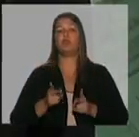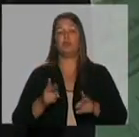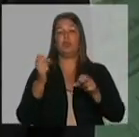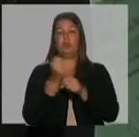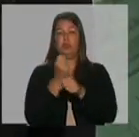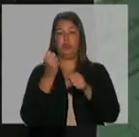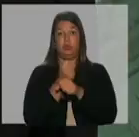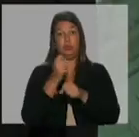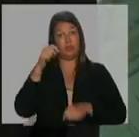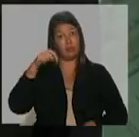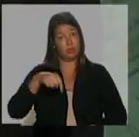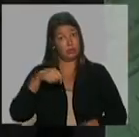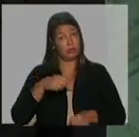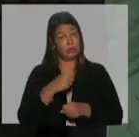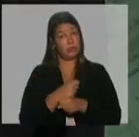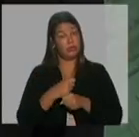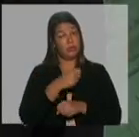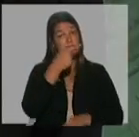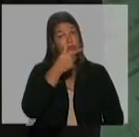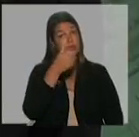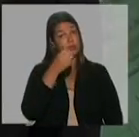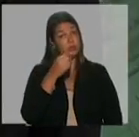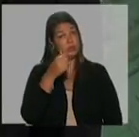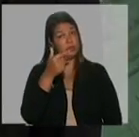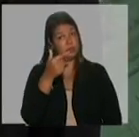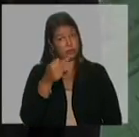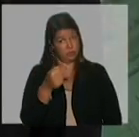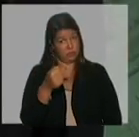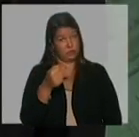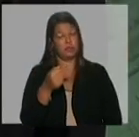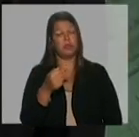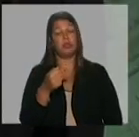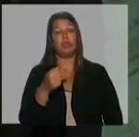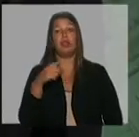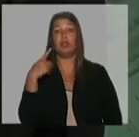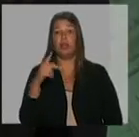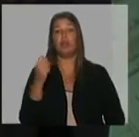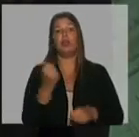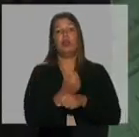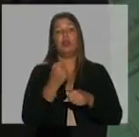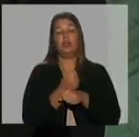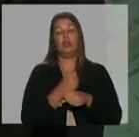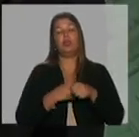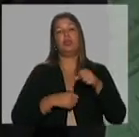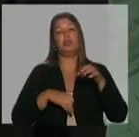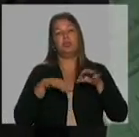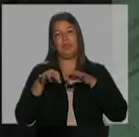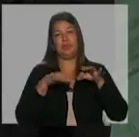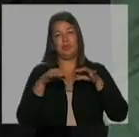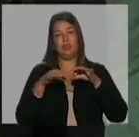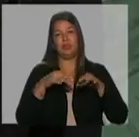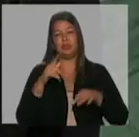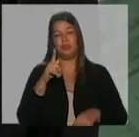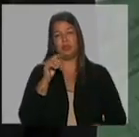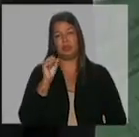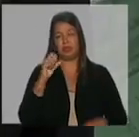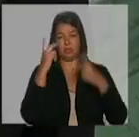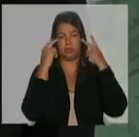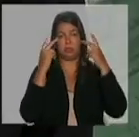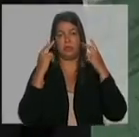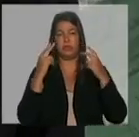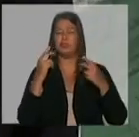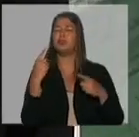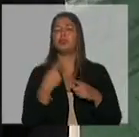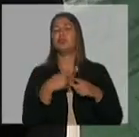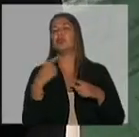ainda em 2017. Né? Pelo menos as obras da unidade de processamento de gás natural. Por que essa